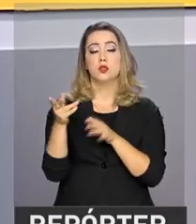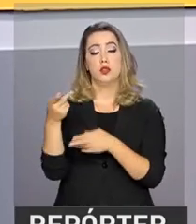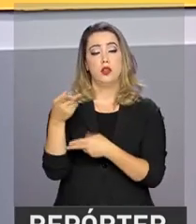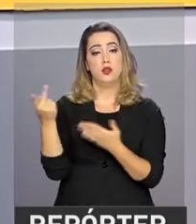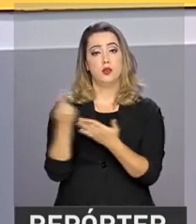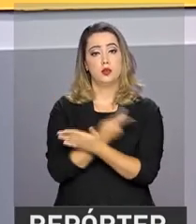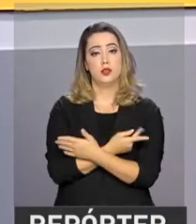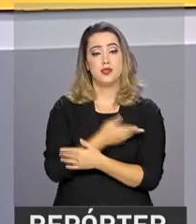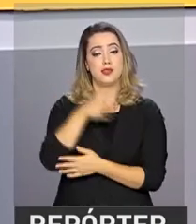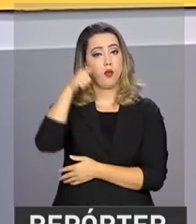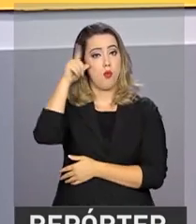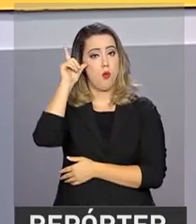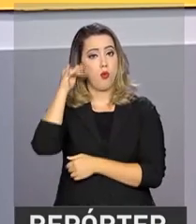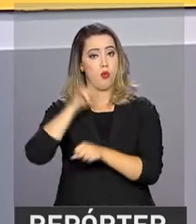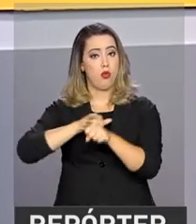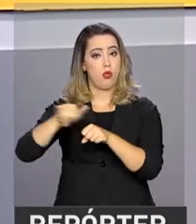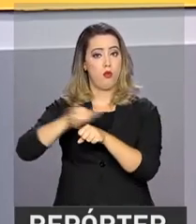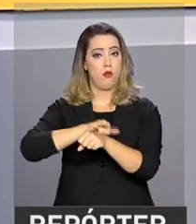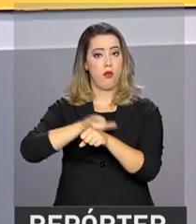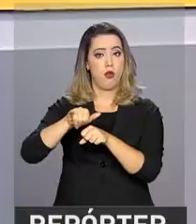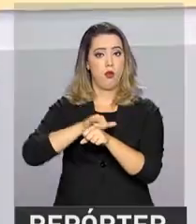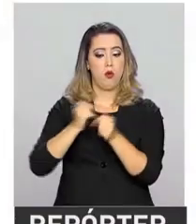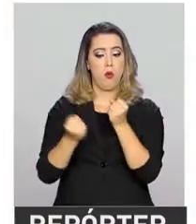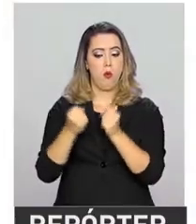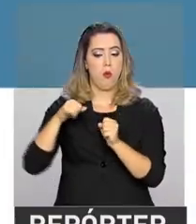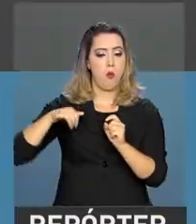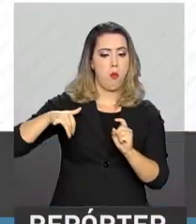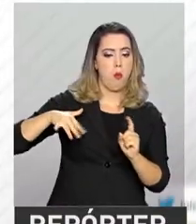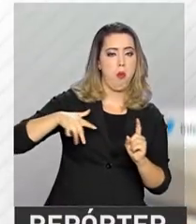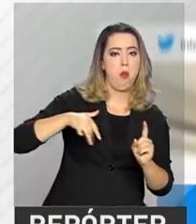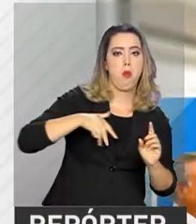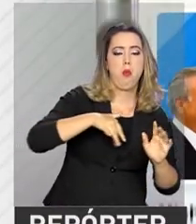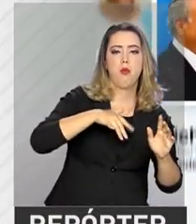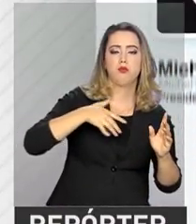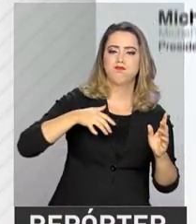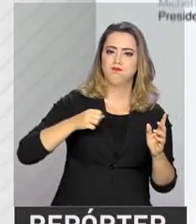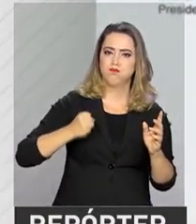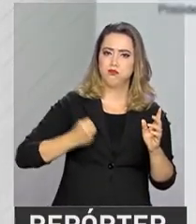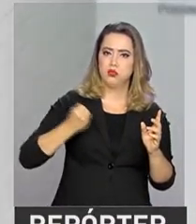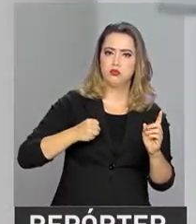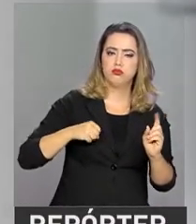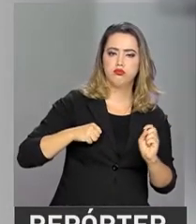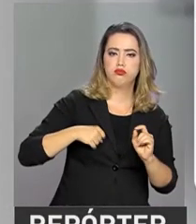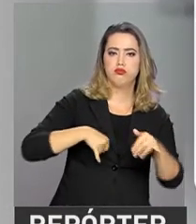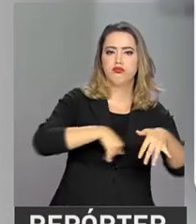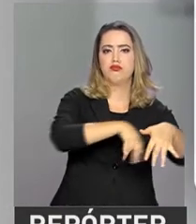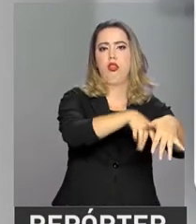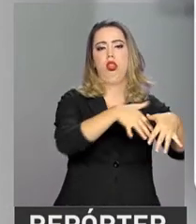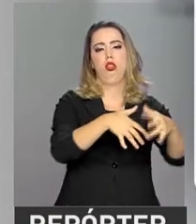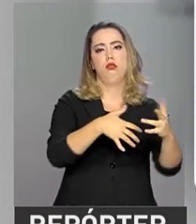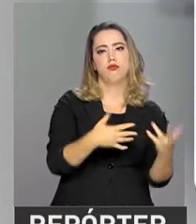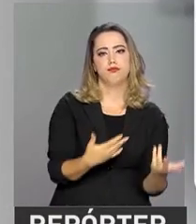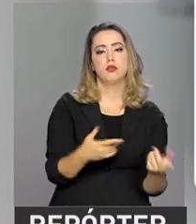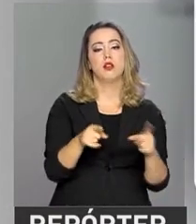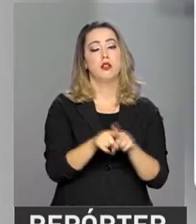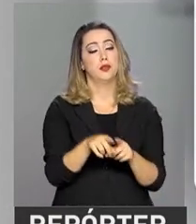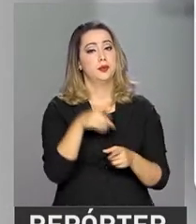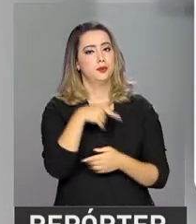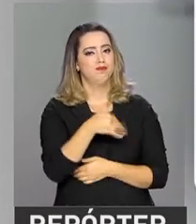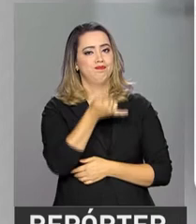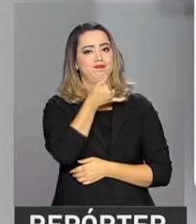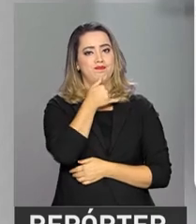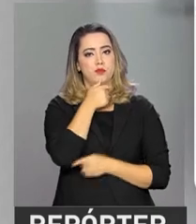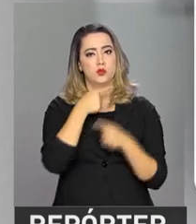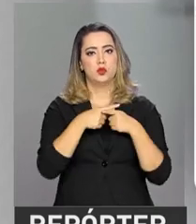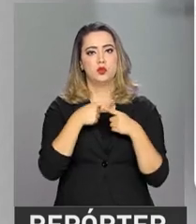ocorridos ontem em nova york nos estados unidos temer disse estar profundamente consternado pelo fato de o terror ter voltado